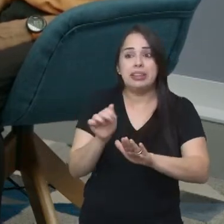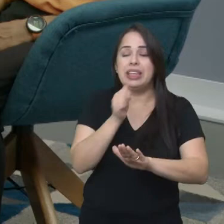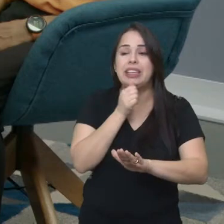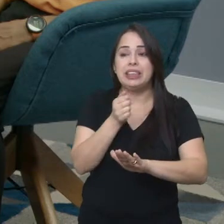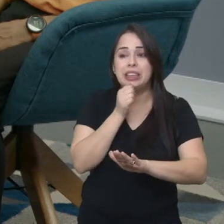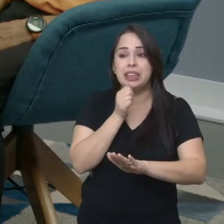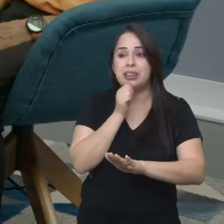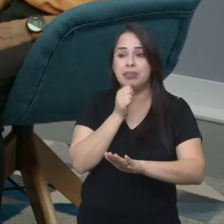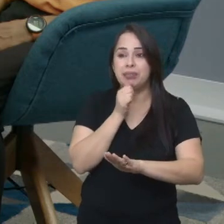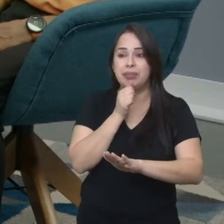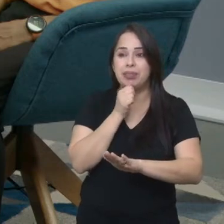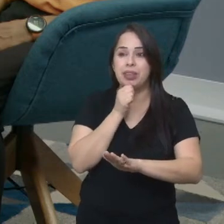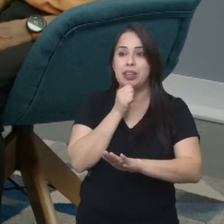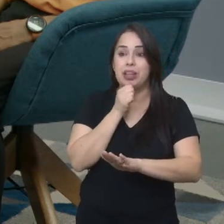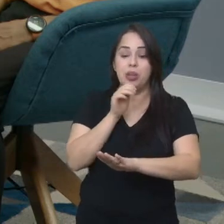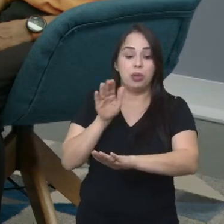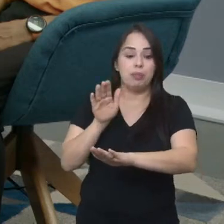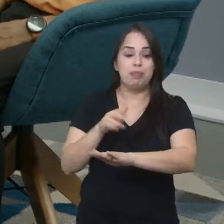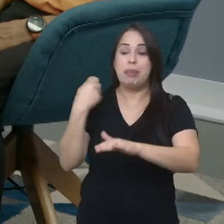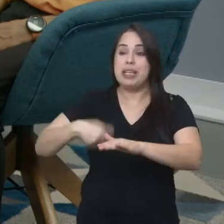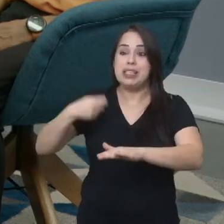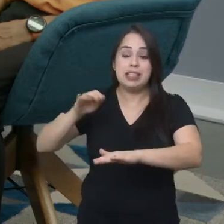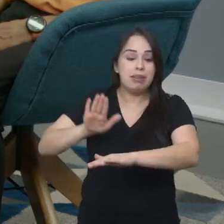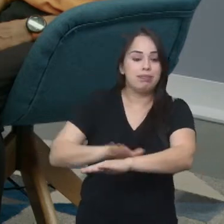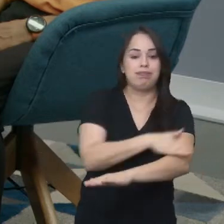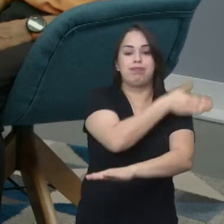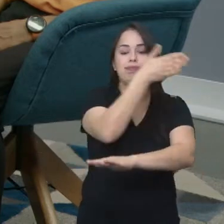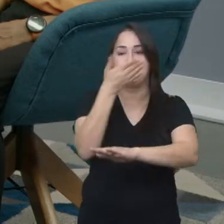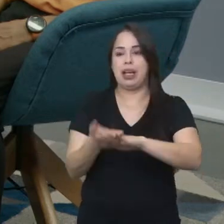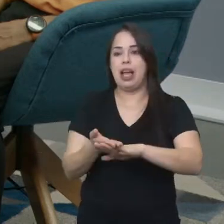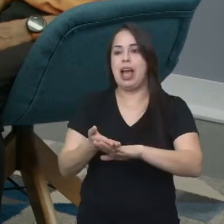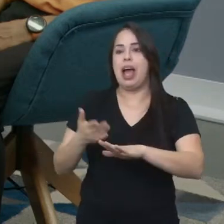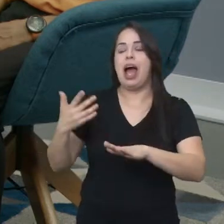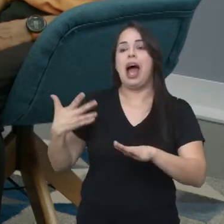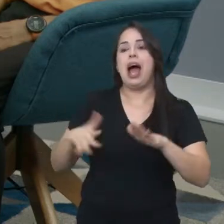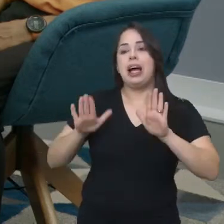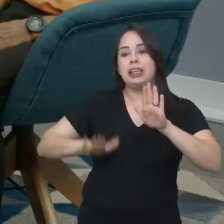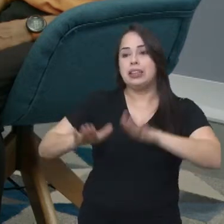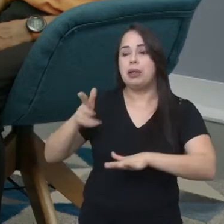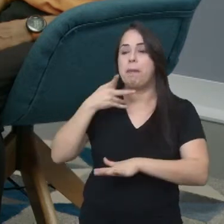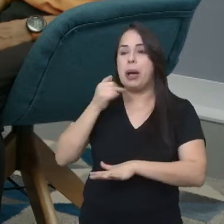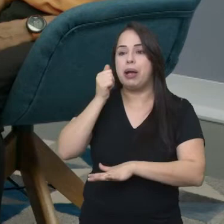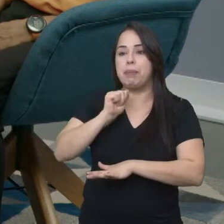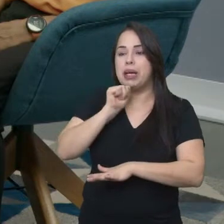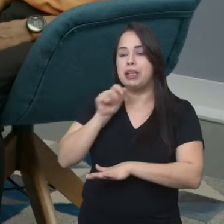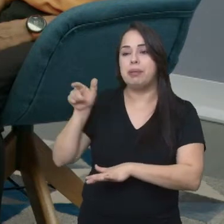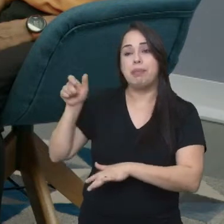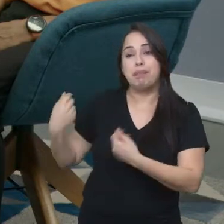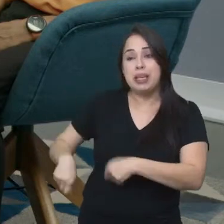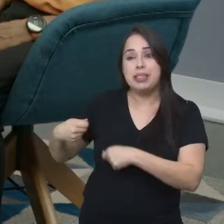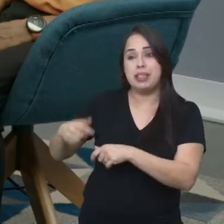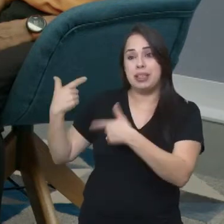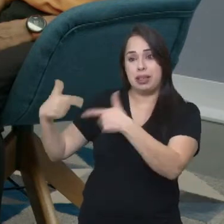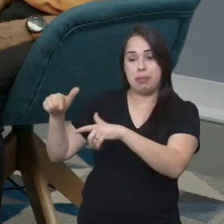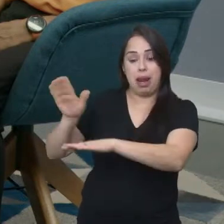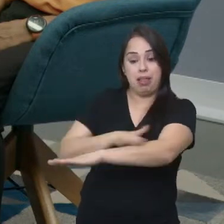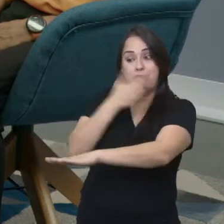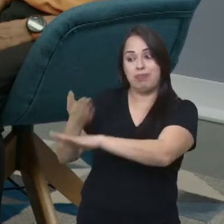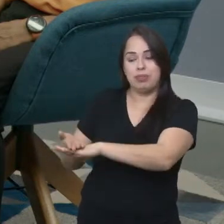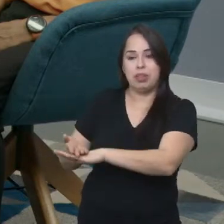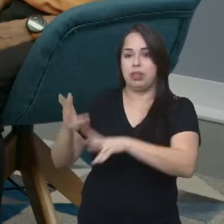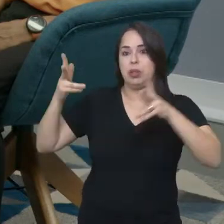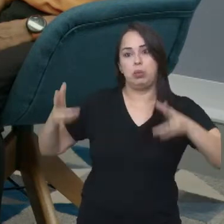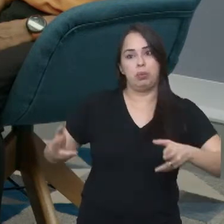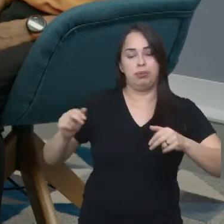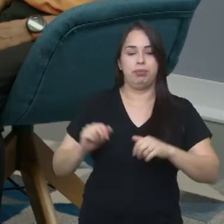ainda não contempla as peculiaridades de pai e mãe que hoje precisam trabalhar para compor renda. Entendeu? E a gente